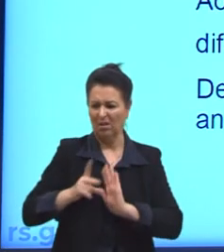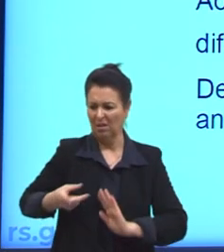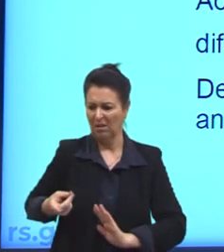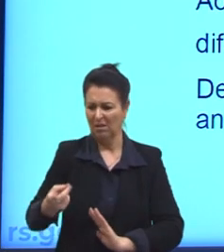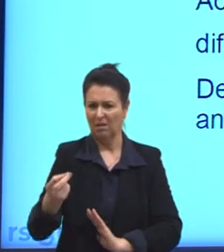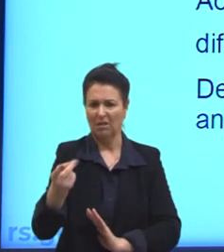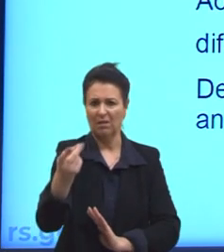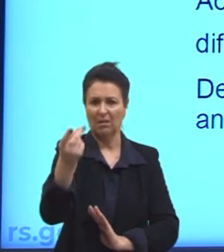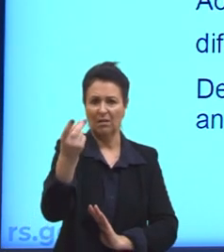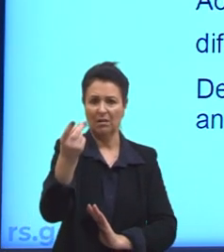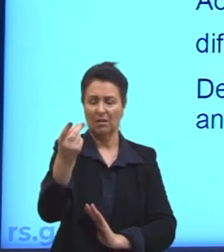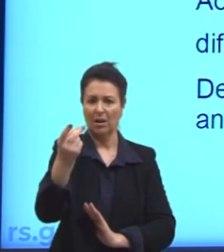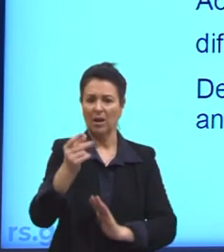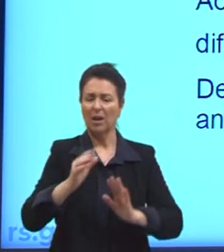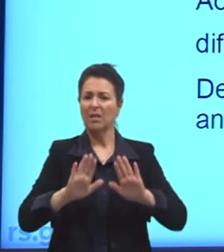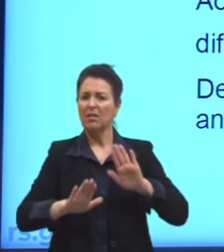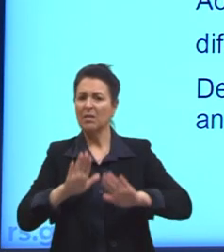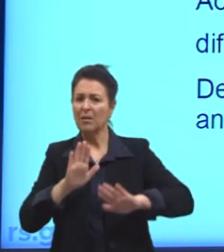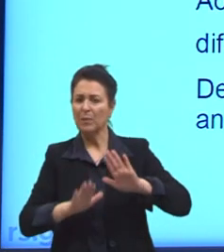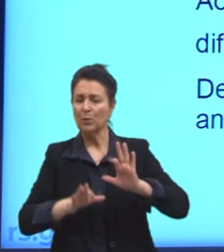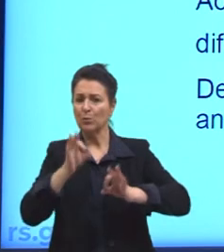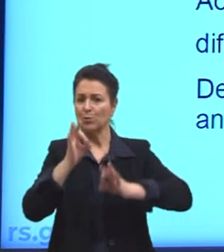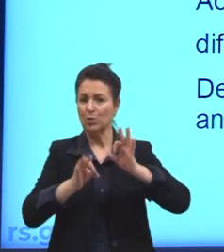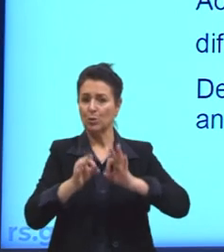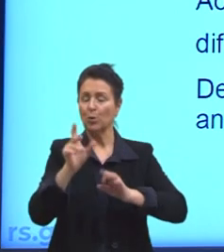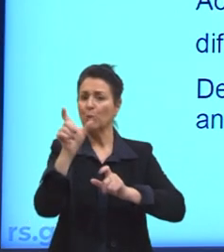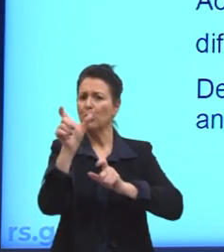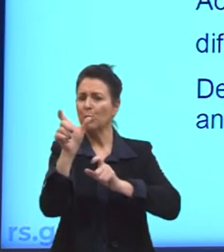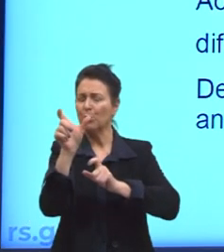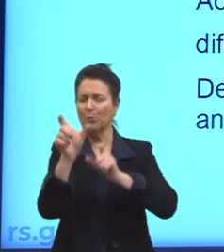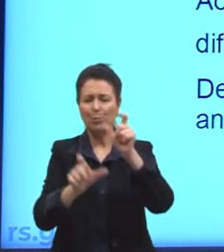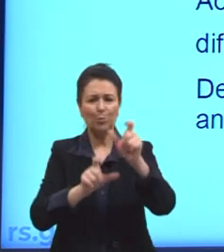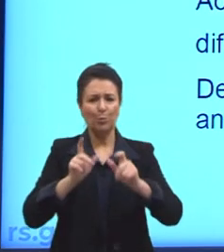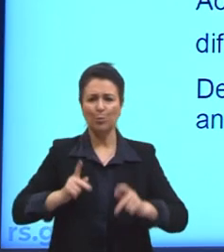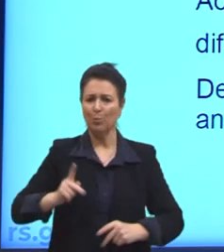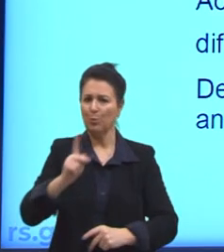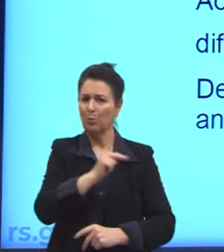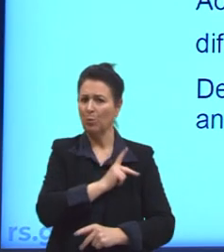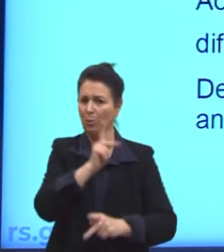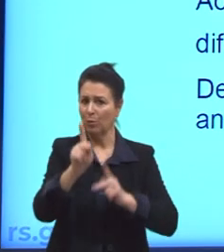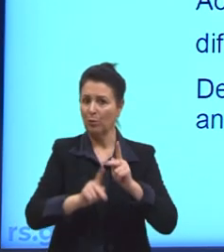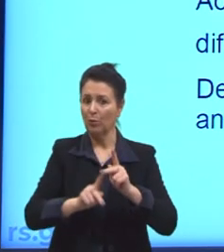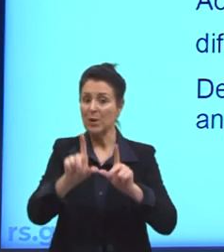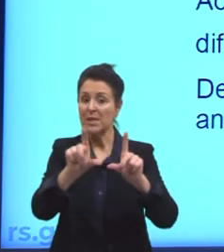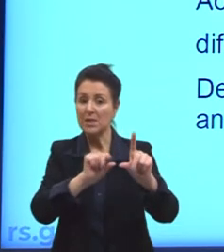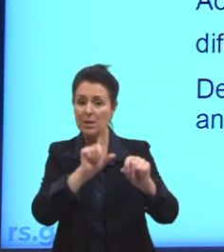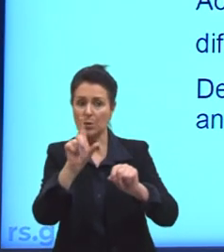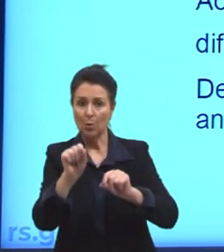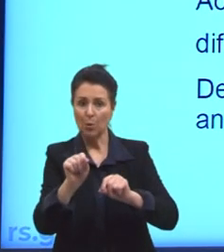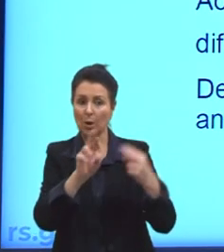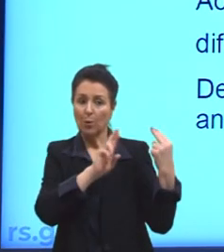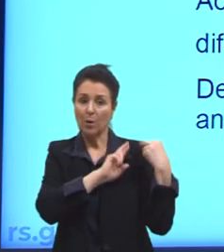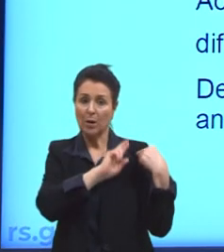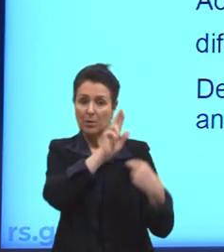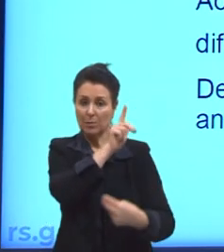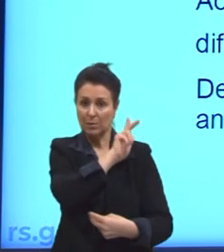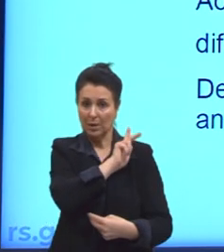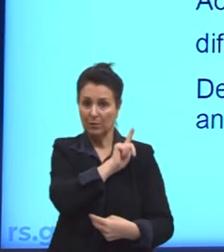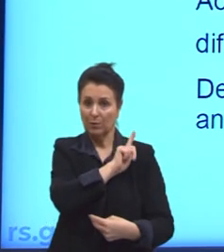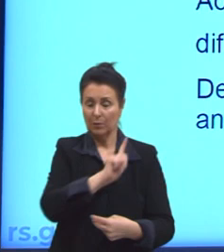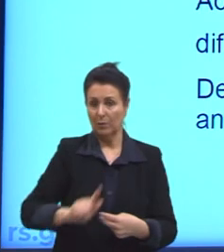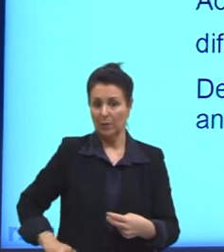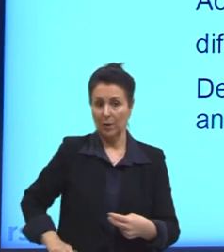conforme a qual é sempre justo que um povo sensato eleger seus governantes e que um povo